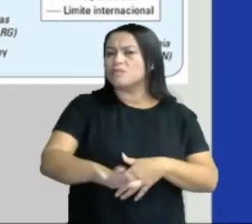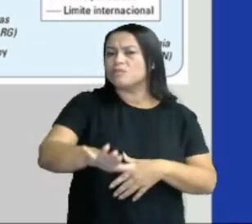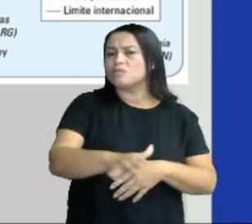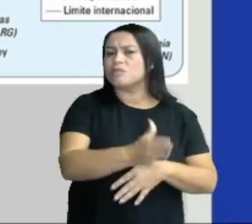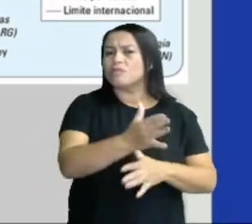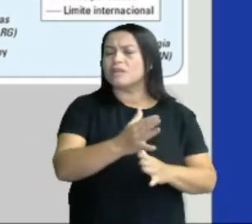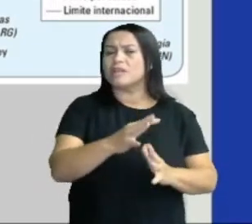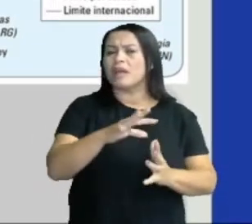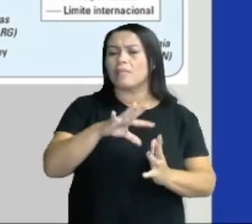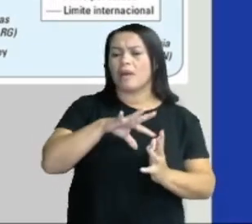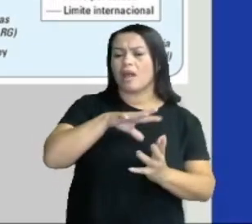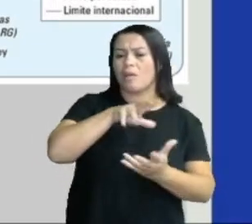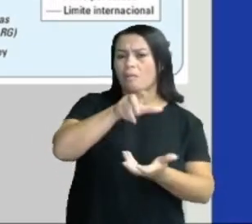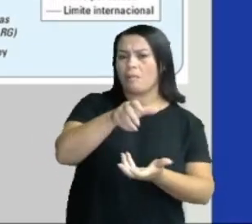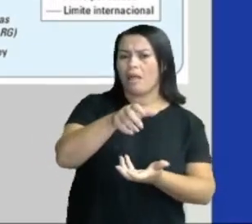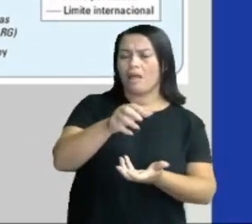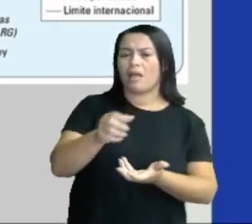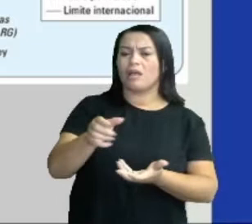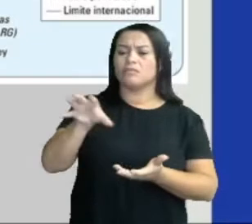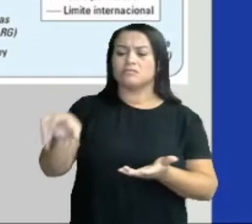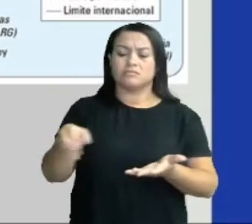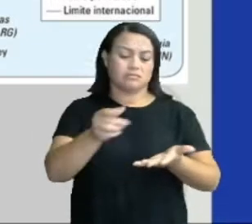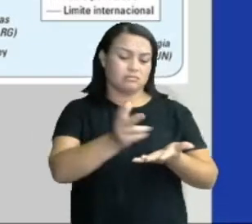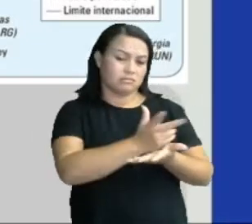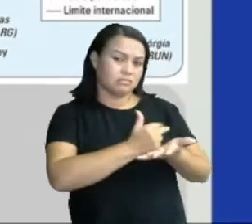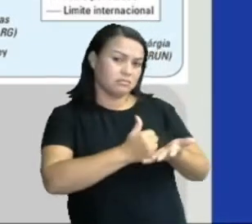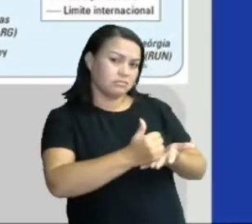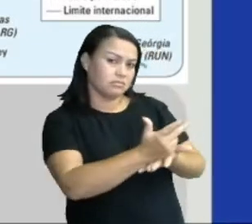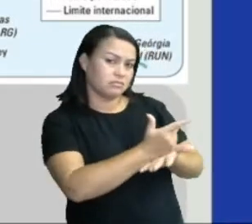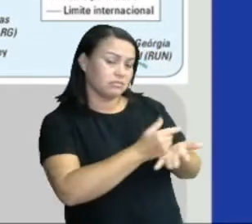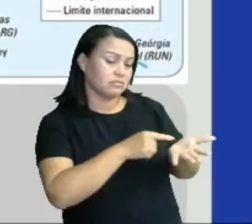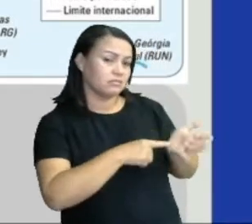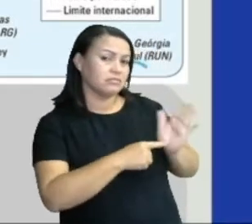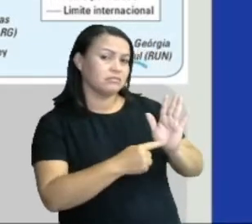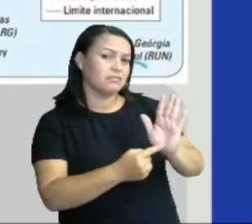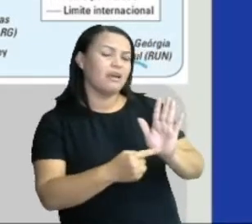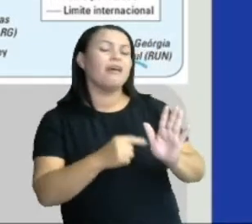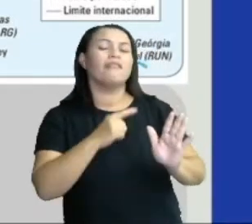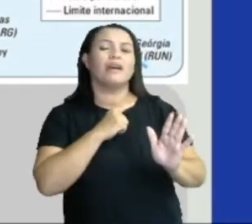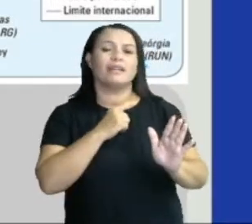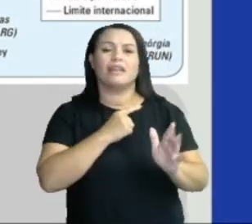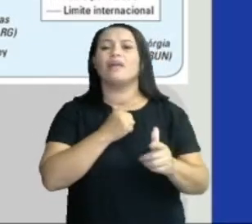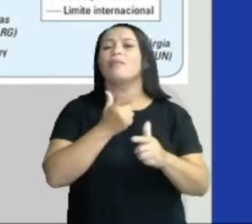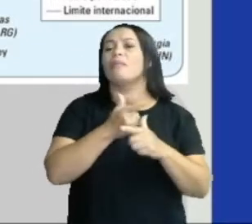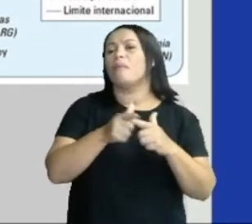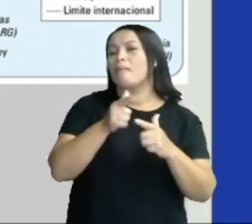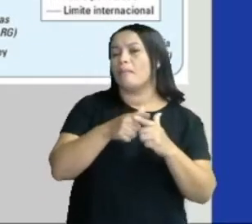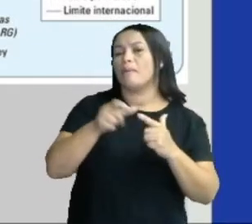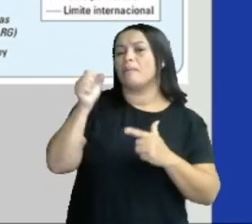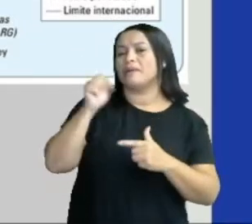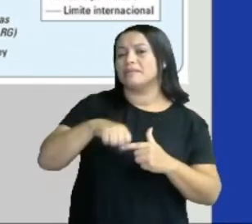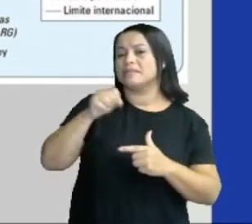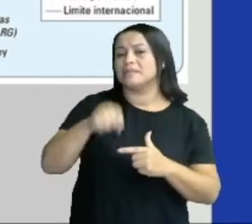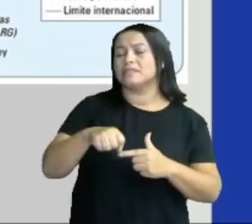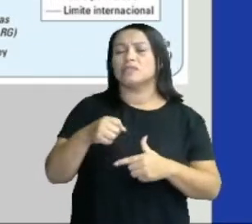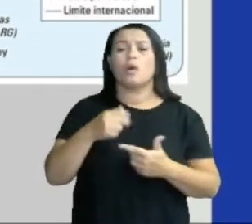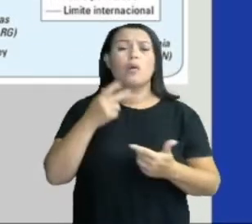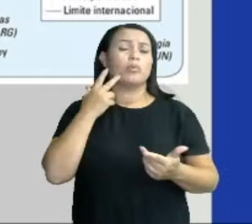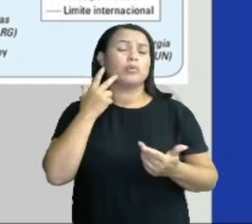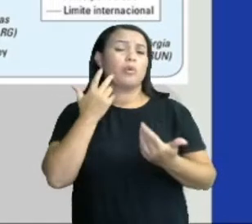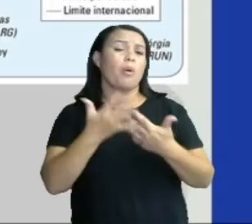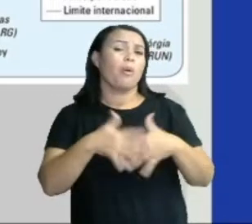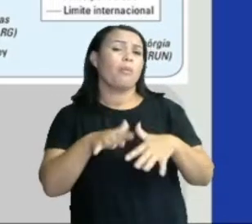um plano, como é o caso do mapa, isso vai incorrer em deformações. Então é muito comum a gente estar sempre tratando